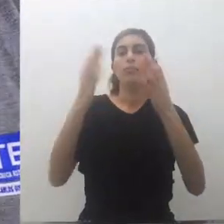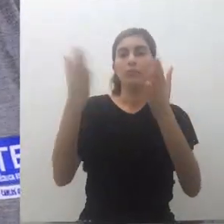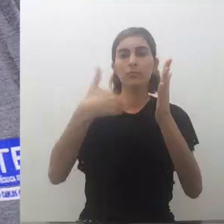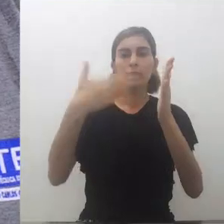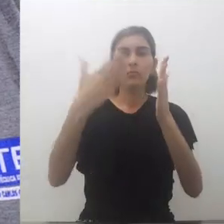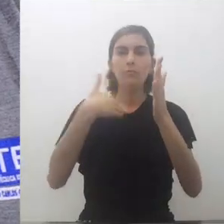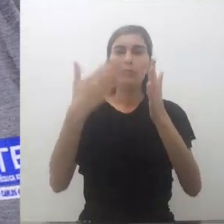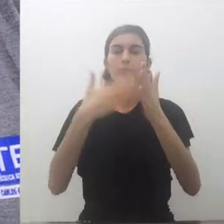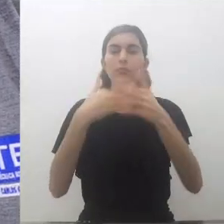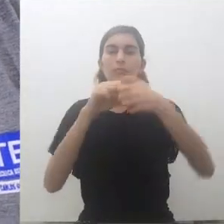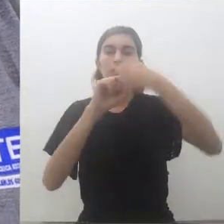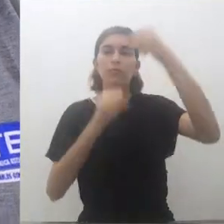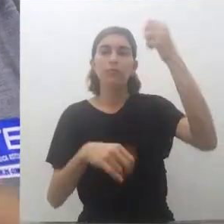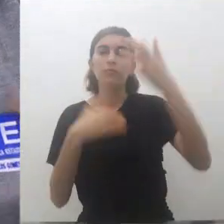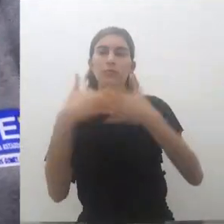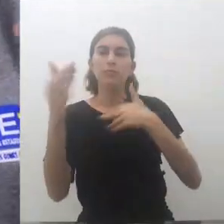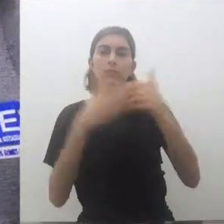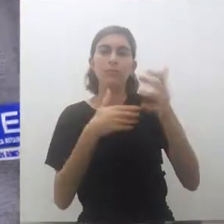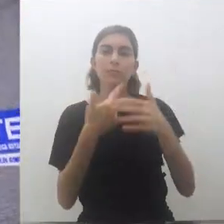em qualquer outro